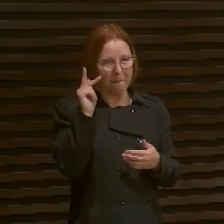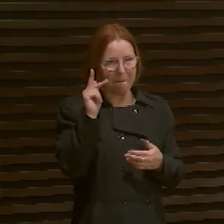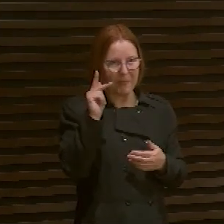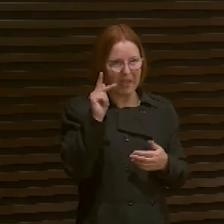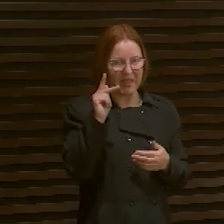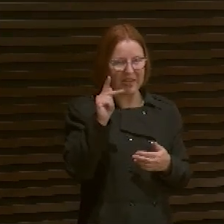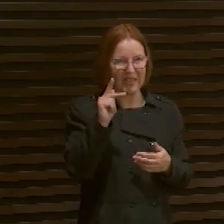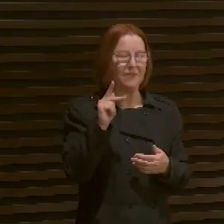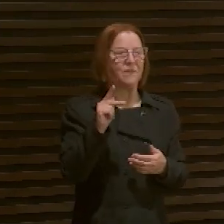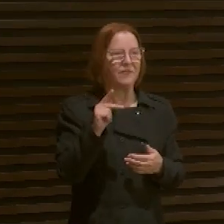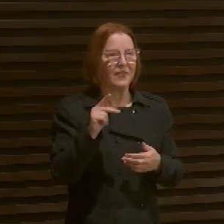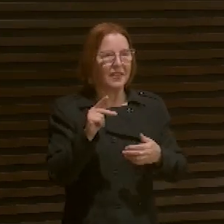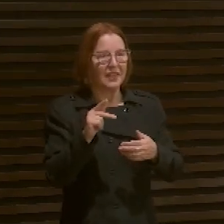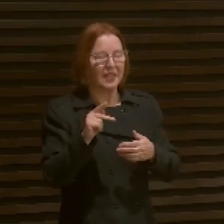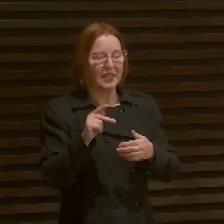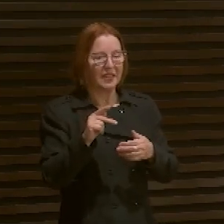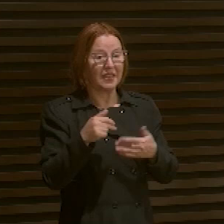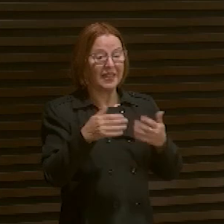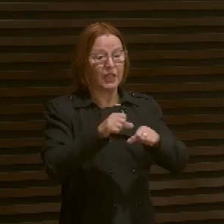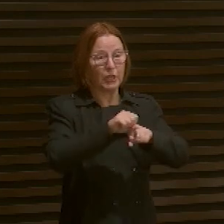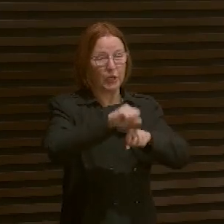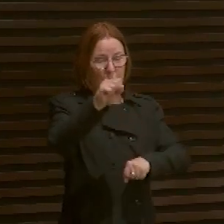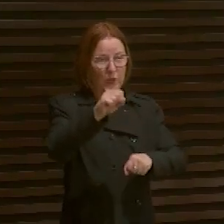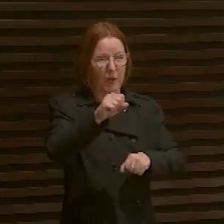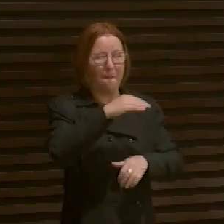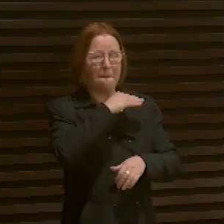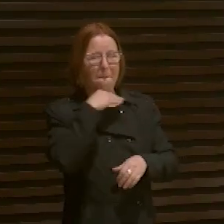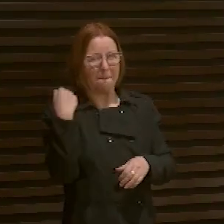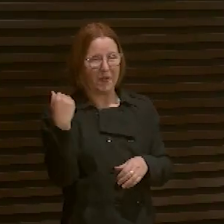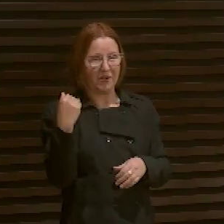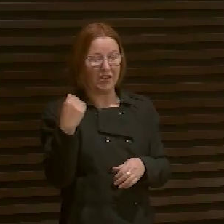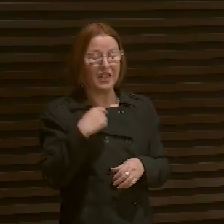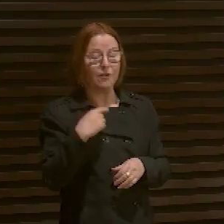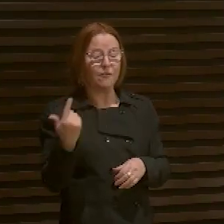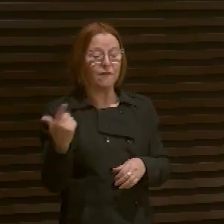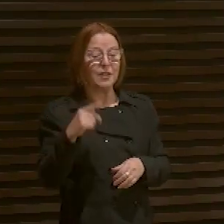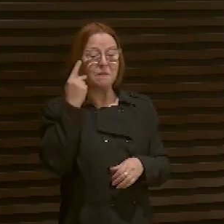é morte. Eu sou o pão da vida, eu vim para dar vida.